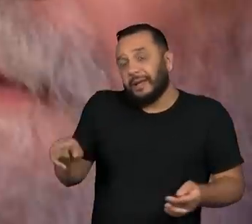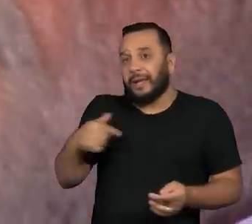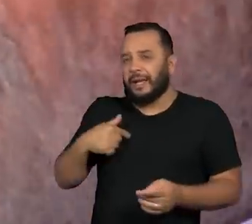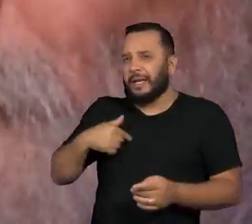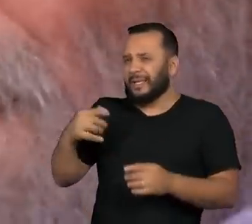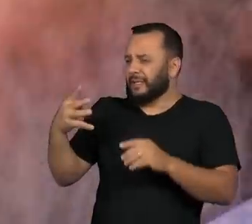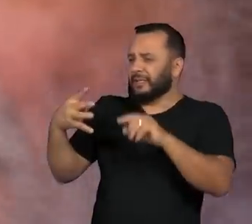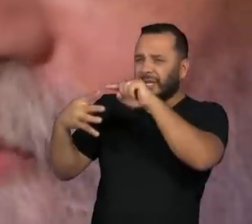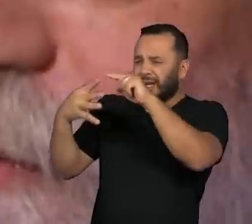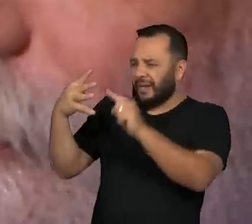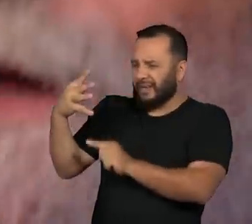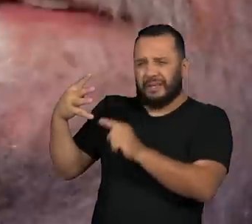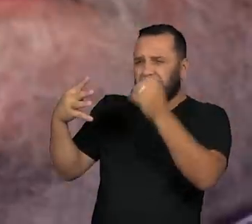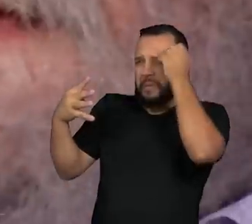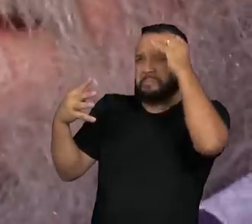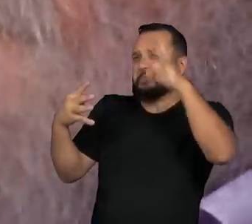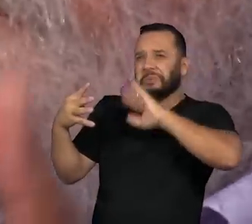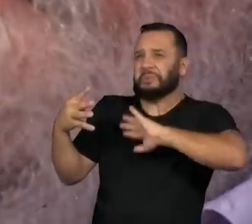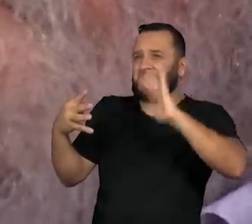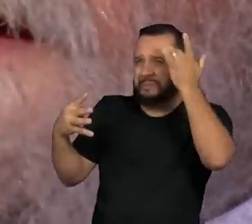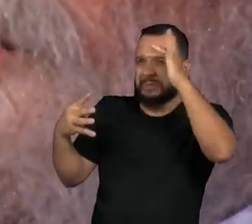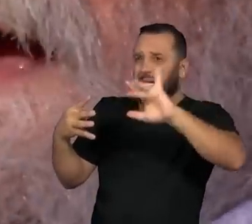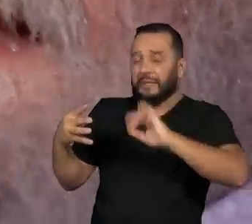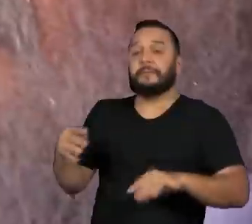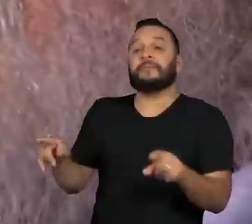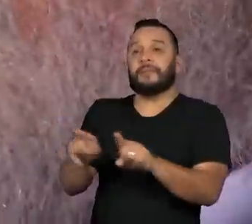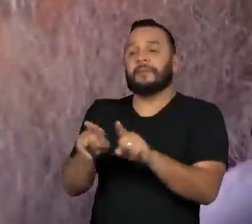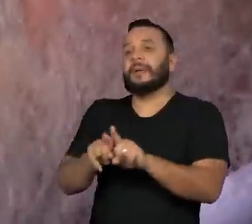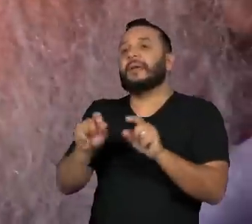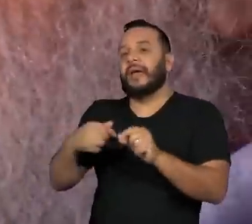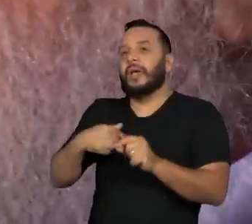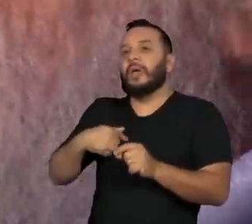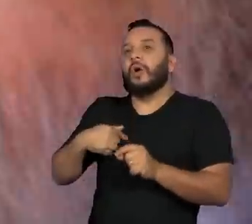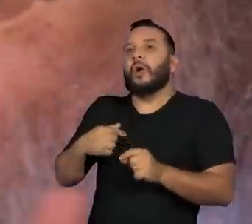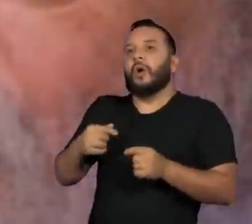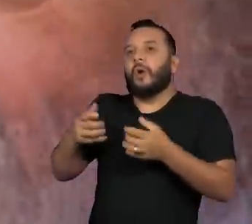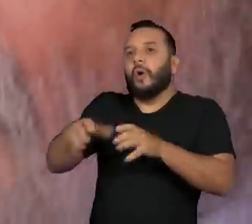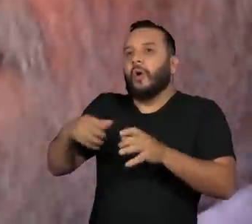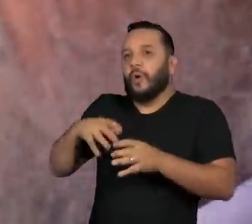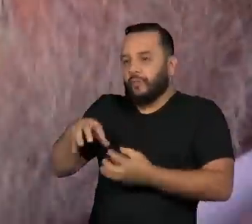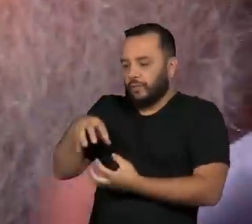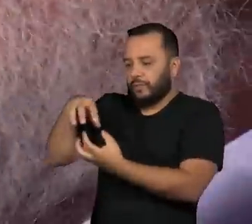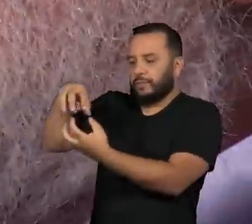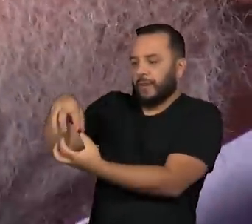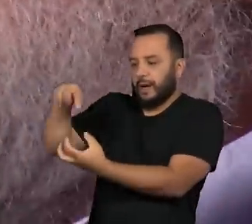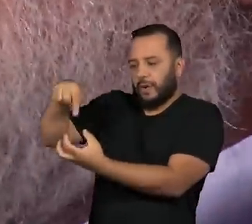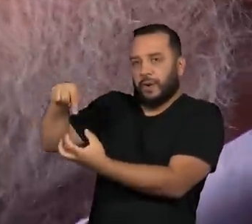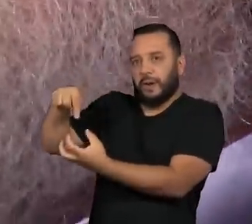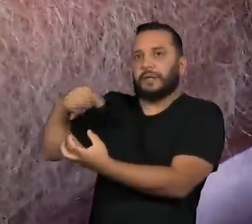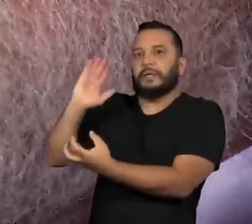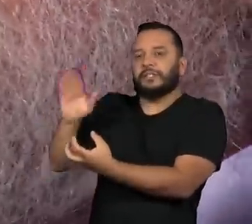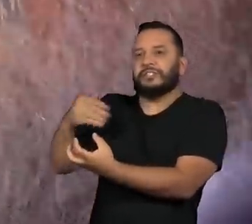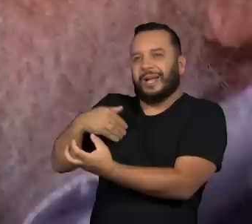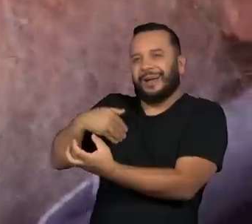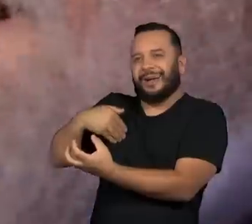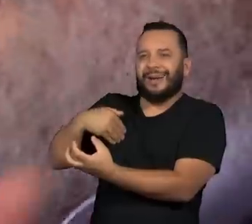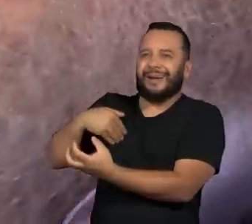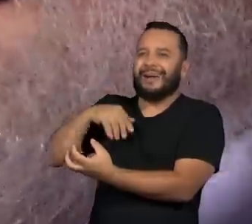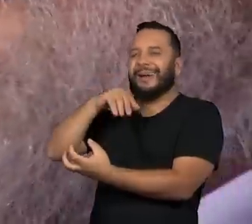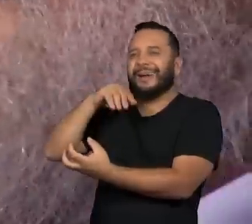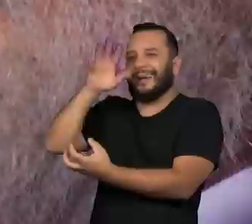em quatro tem uma pergunta também boba por aí dizendo o seguinte quem põe ovo maior a galinha ou a vaca ele responde a vaca a vaca tem um ovo muito mal quando a galinha